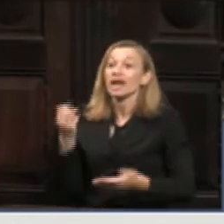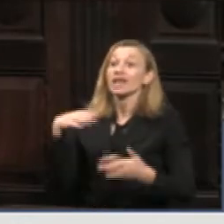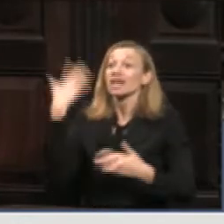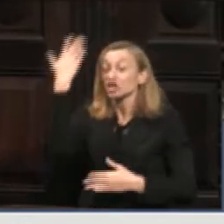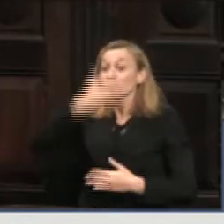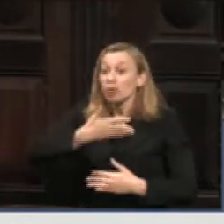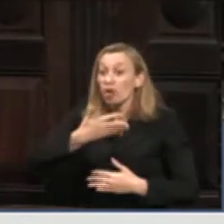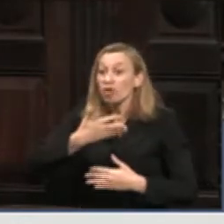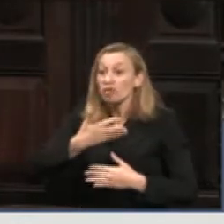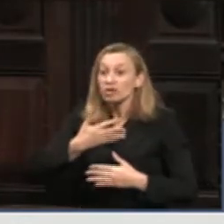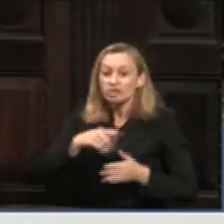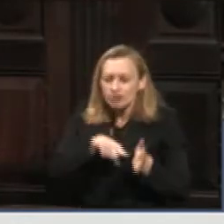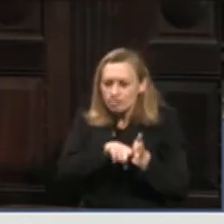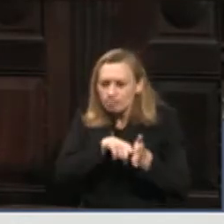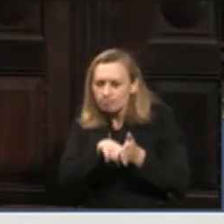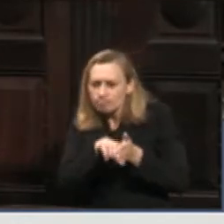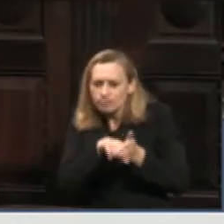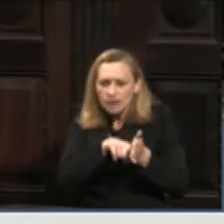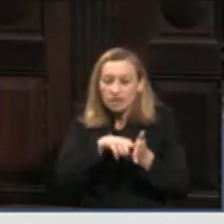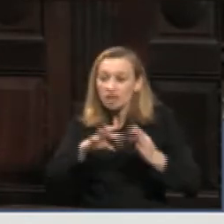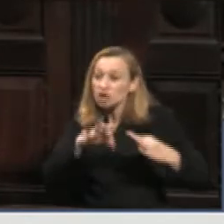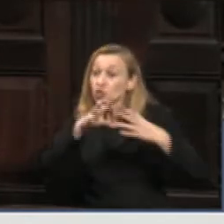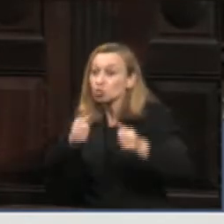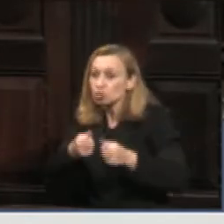colhidas pela prática desse crime hediondo.